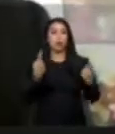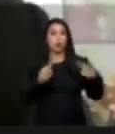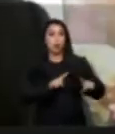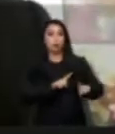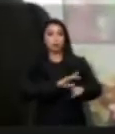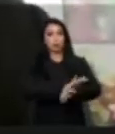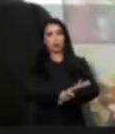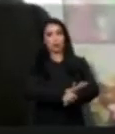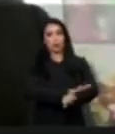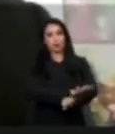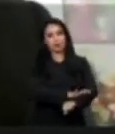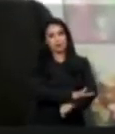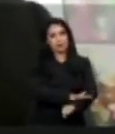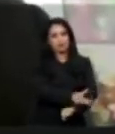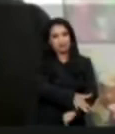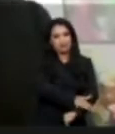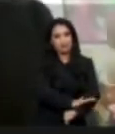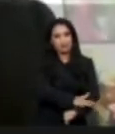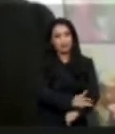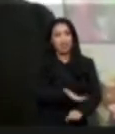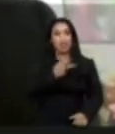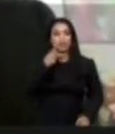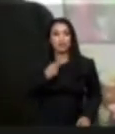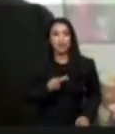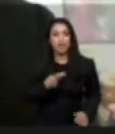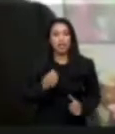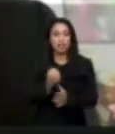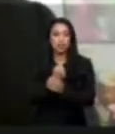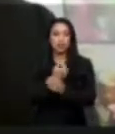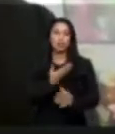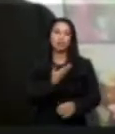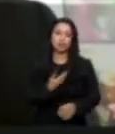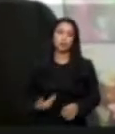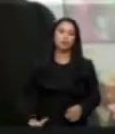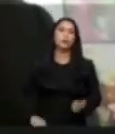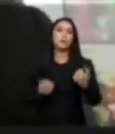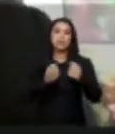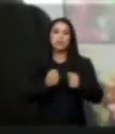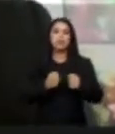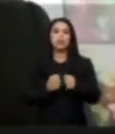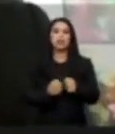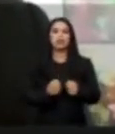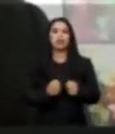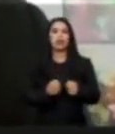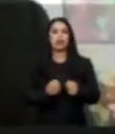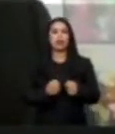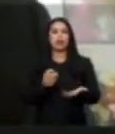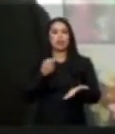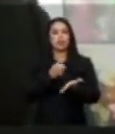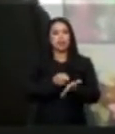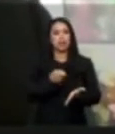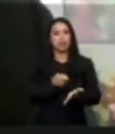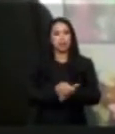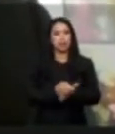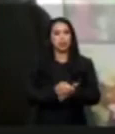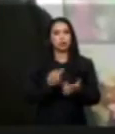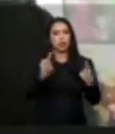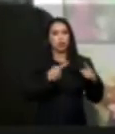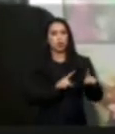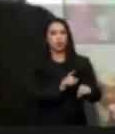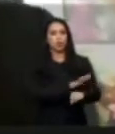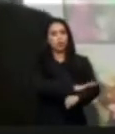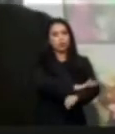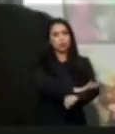Para falar de segurança pública, é preciso que a gente fale de enfrentamento ao racismo, conforme muito bem aprendi na iniciativa Direito à Memória e